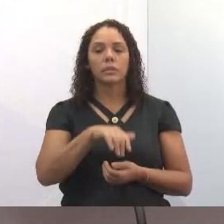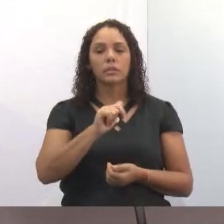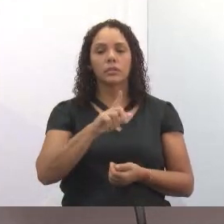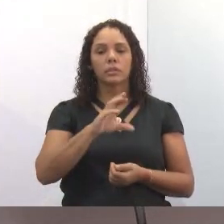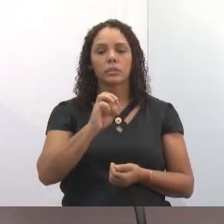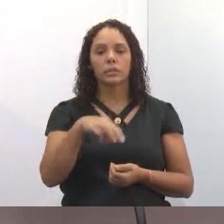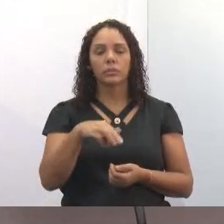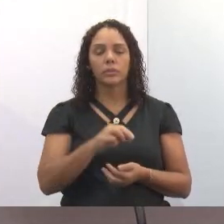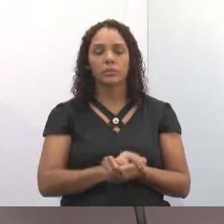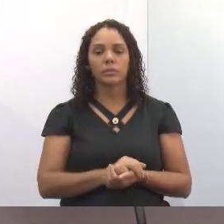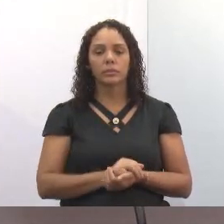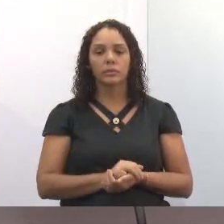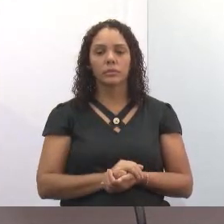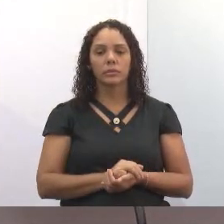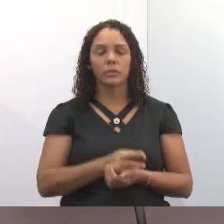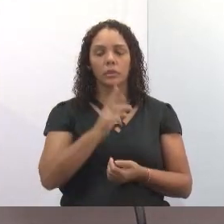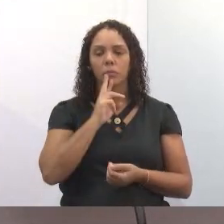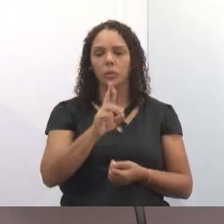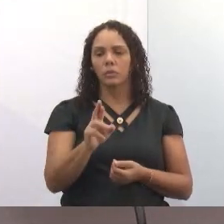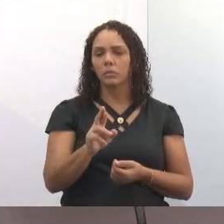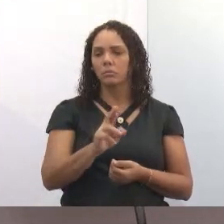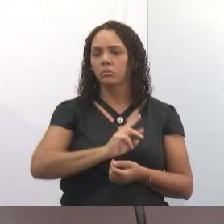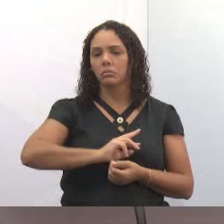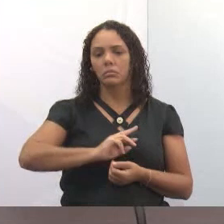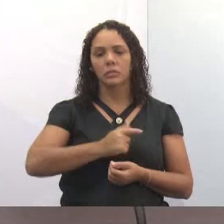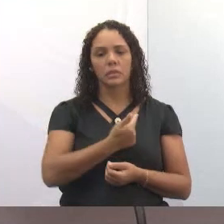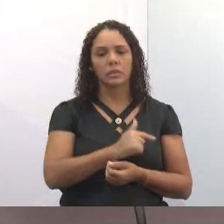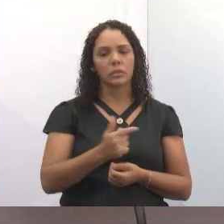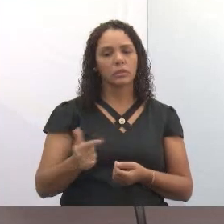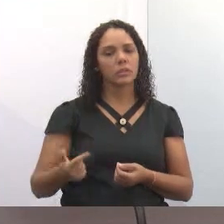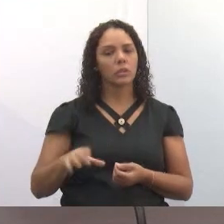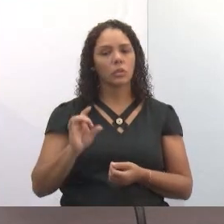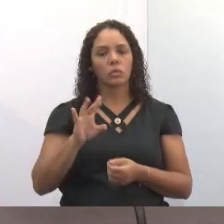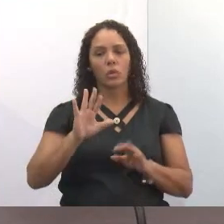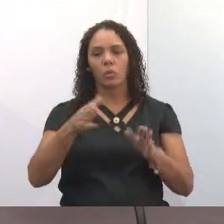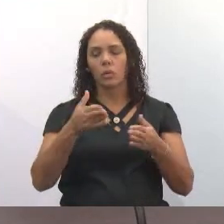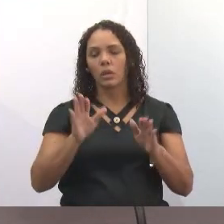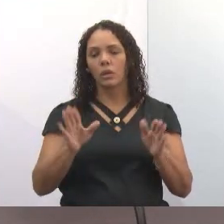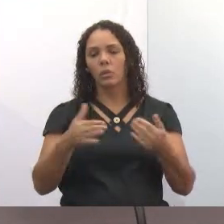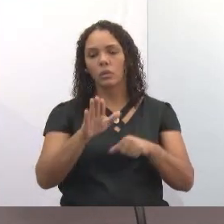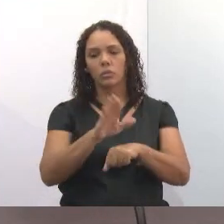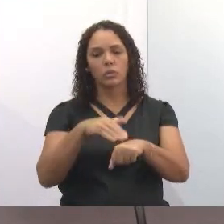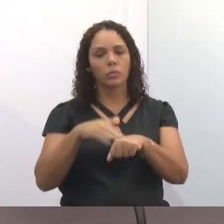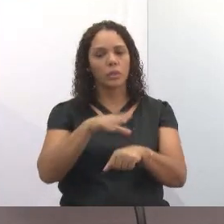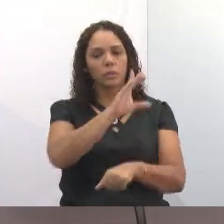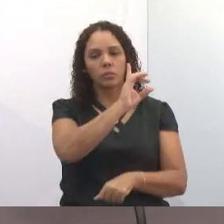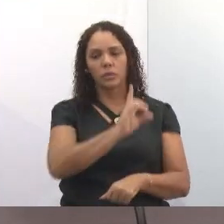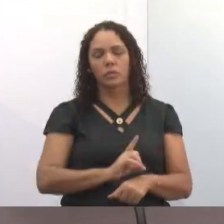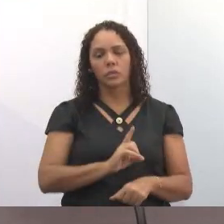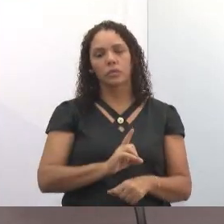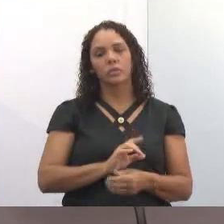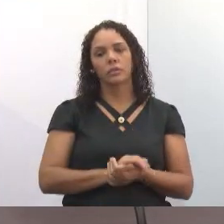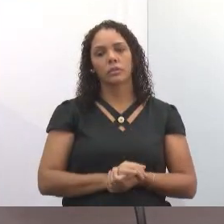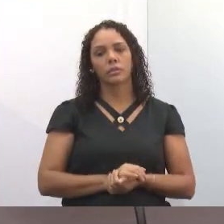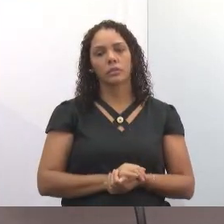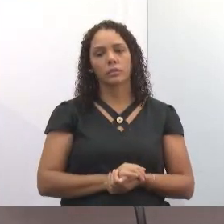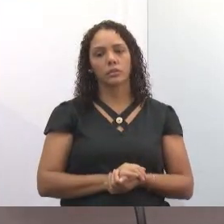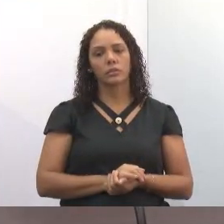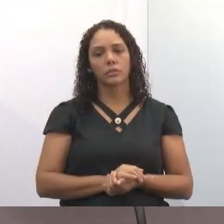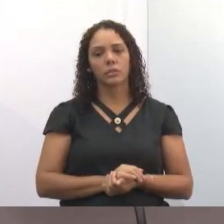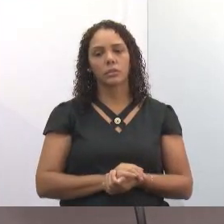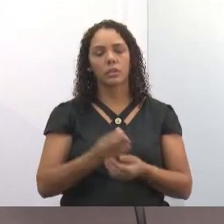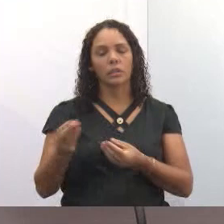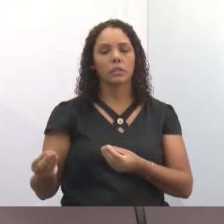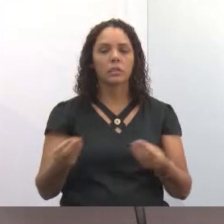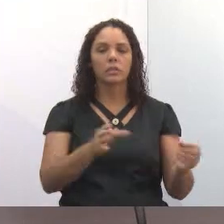situações? Resposta, não. A GCM atua apenas quando chamada pela Diretoria de Proteção Animal, fornecendo